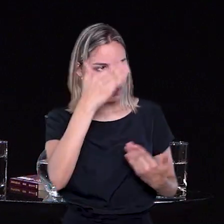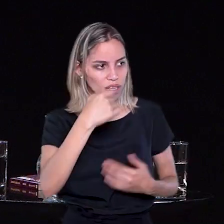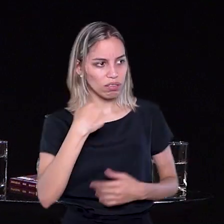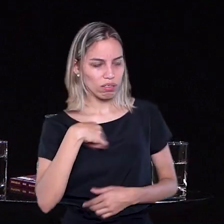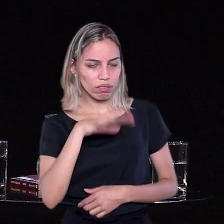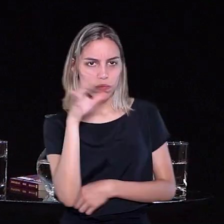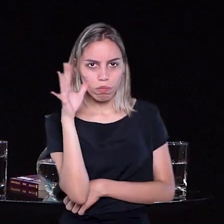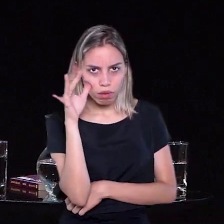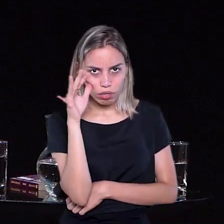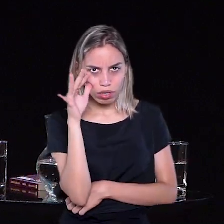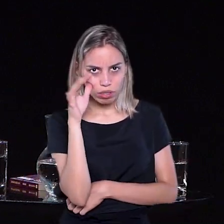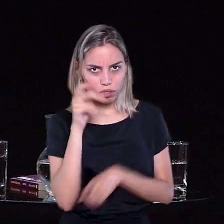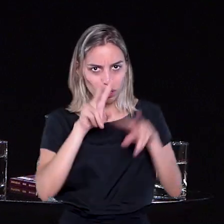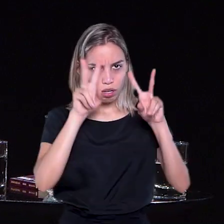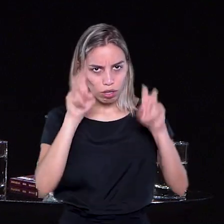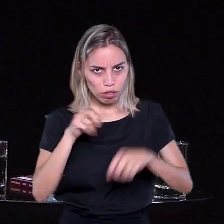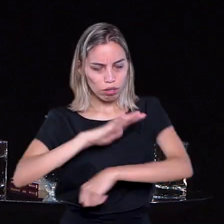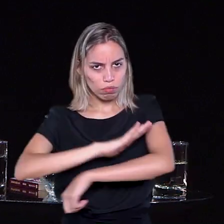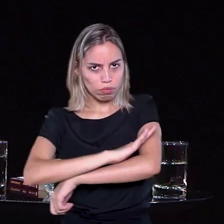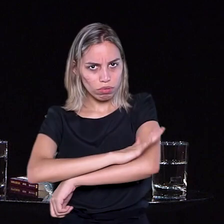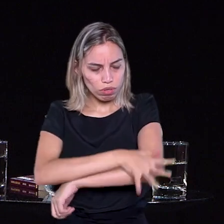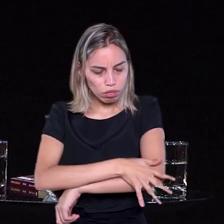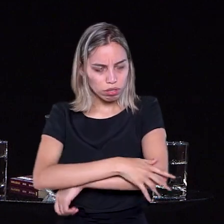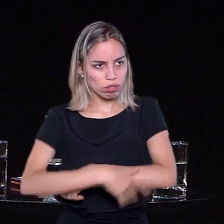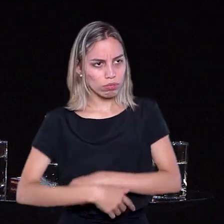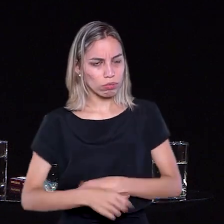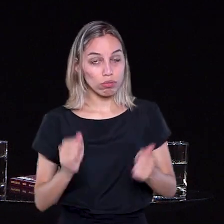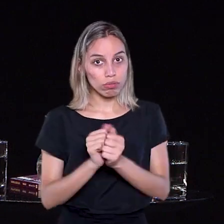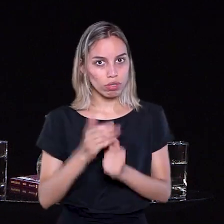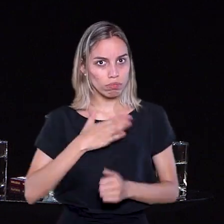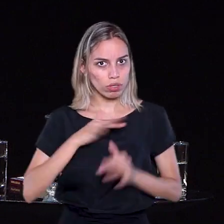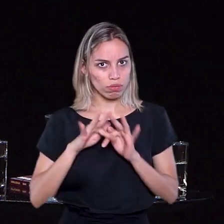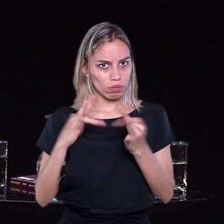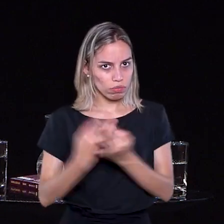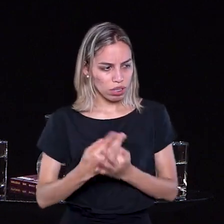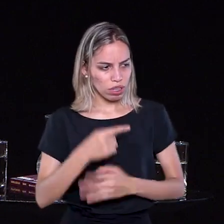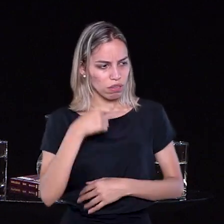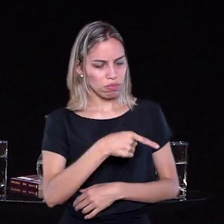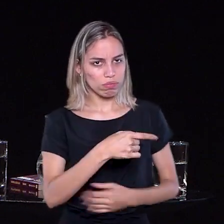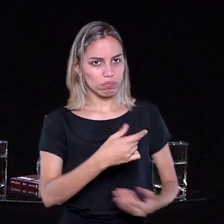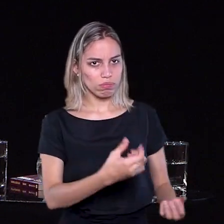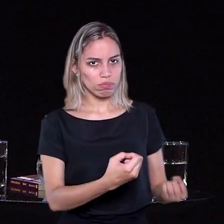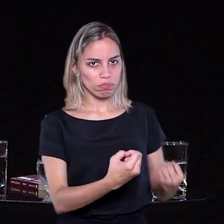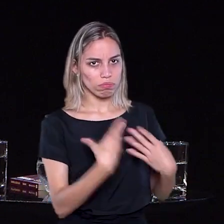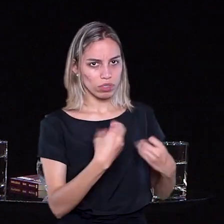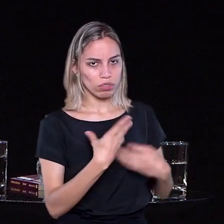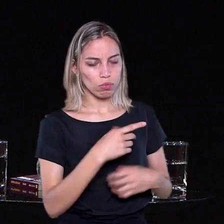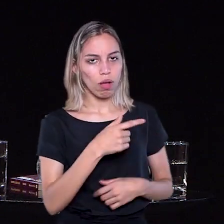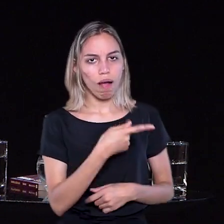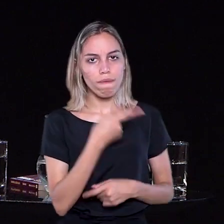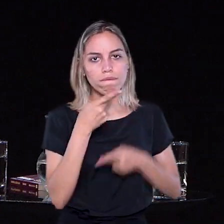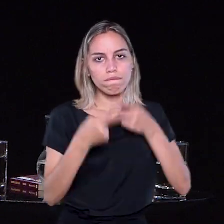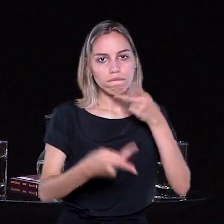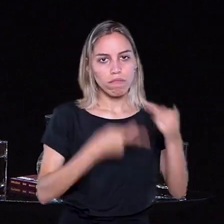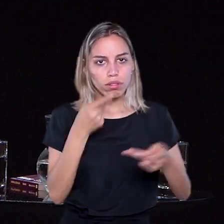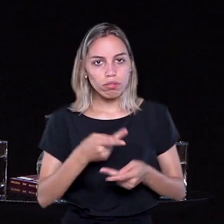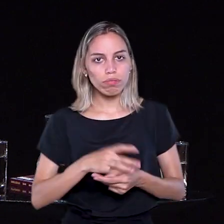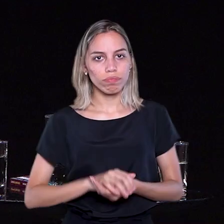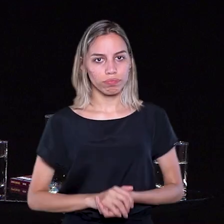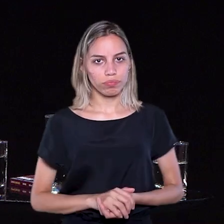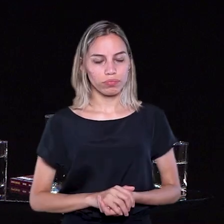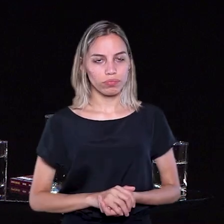assisti ao debate sobre cotas raciais com toda a minha família, e eu posso lhe dizer que ali você me ensinou a falar. Então, é aí que